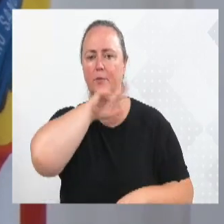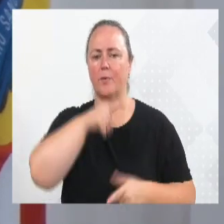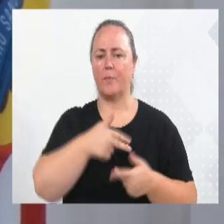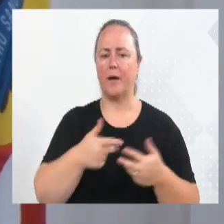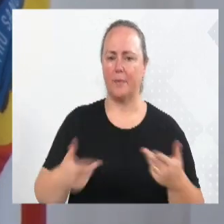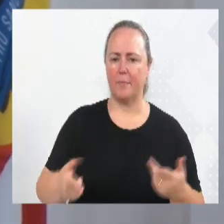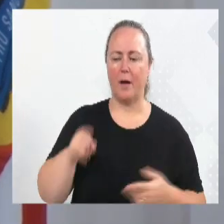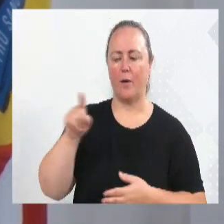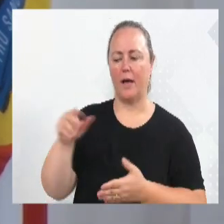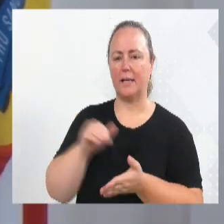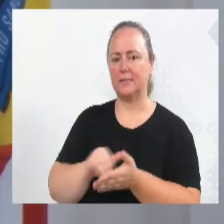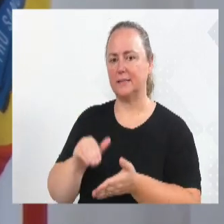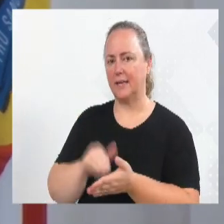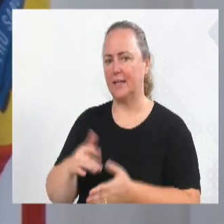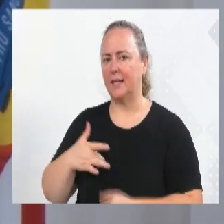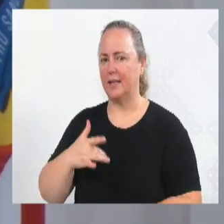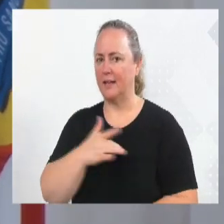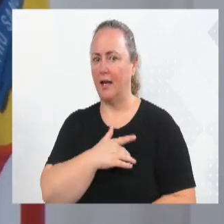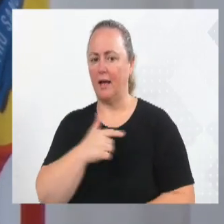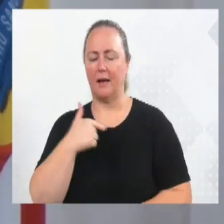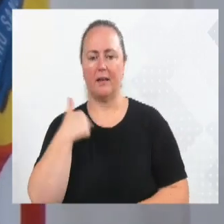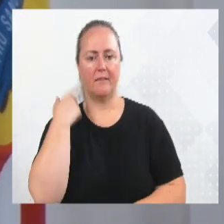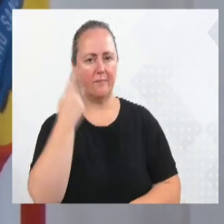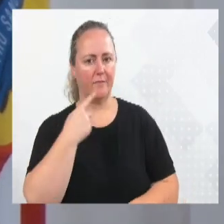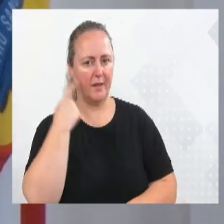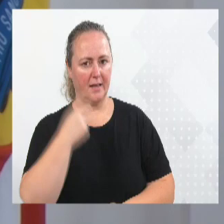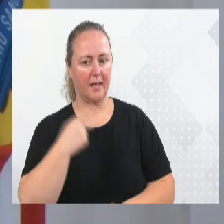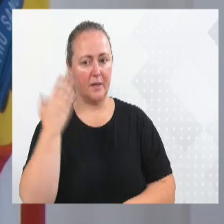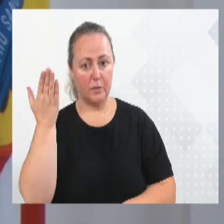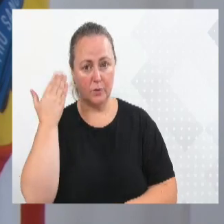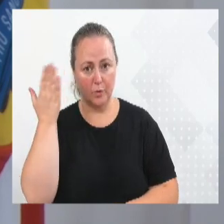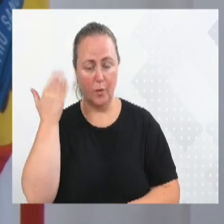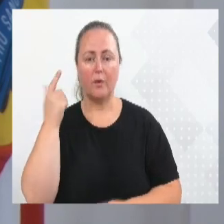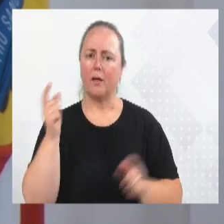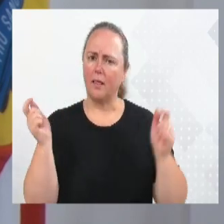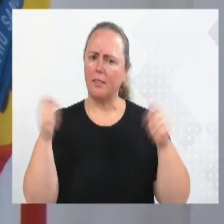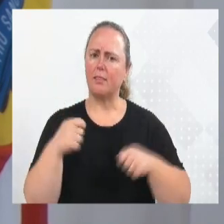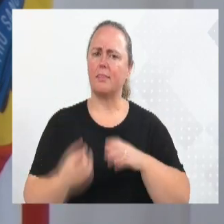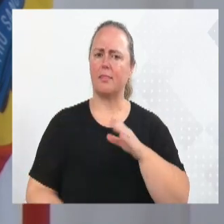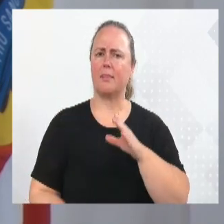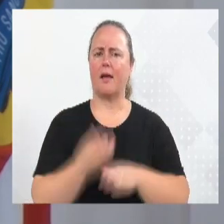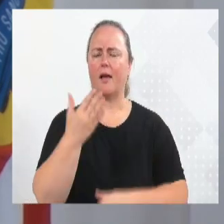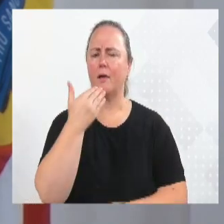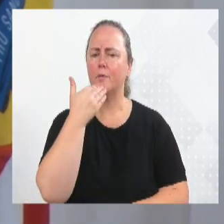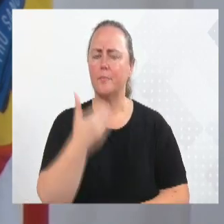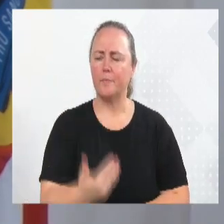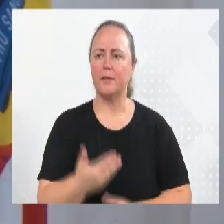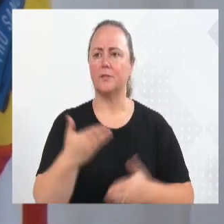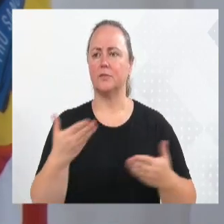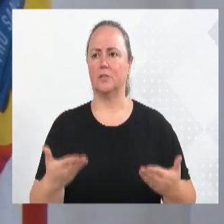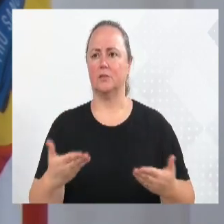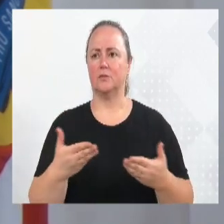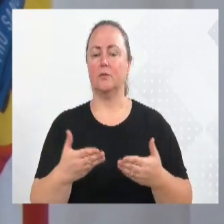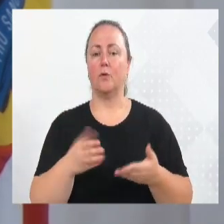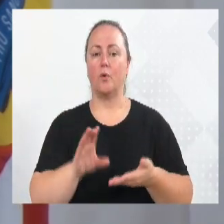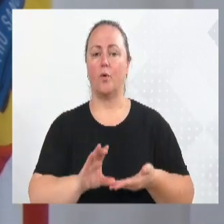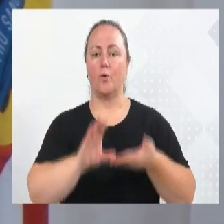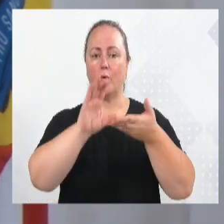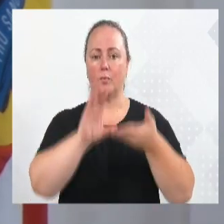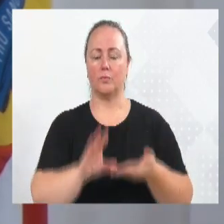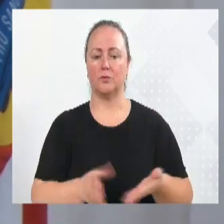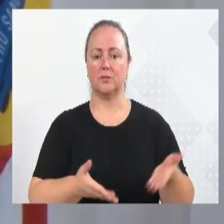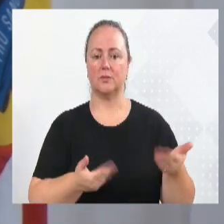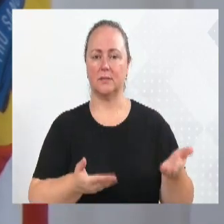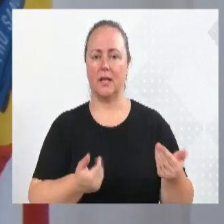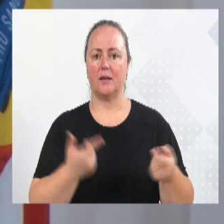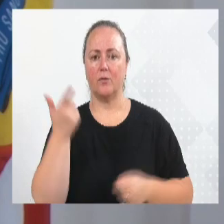era secretária de saúde estava como Vereador na legislatura passada foi possível essa criação pedido conselho da Juventude de vários jovens para